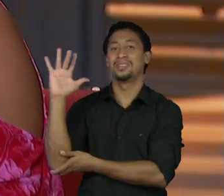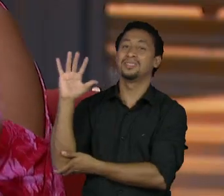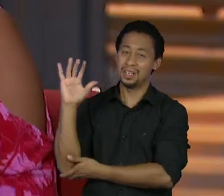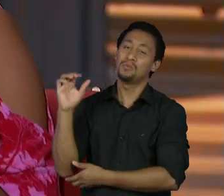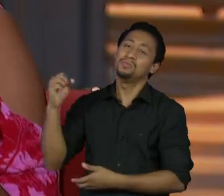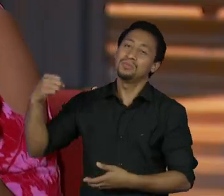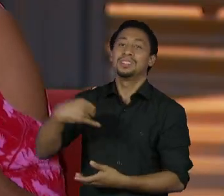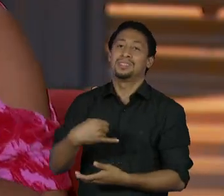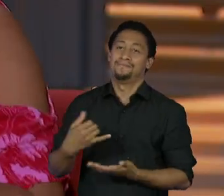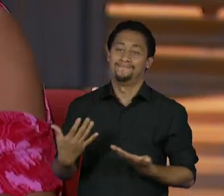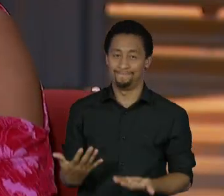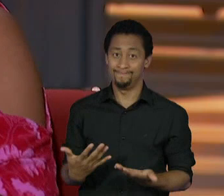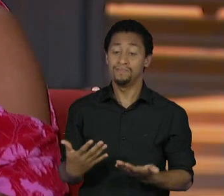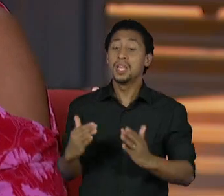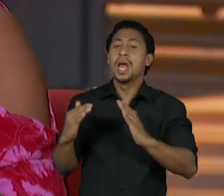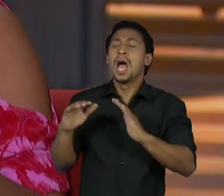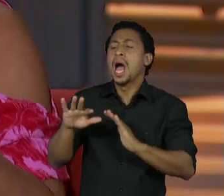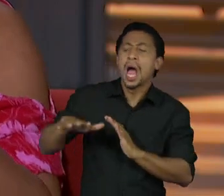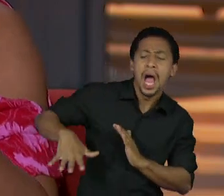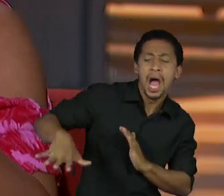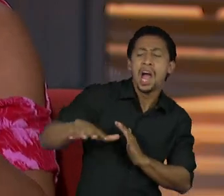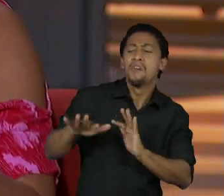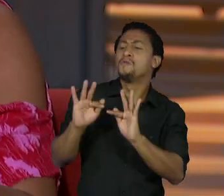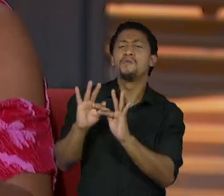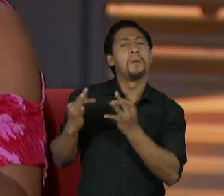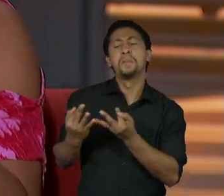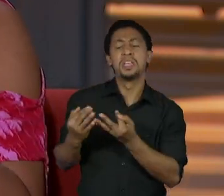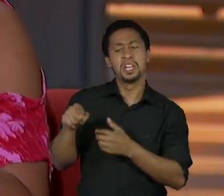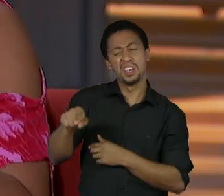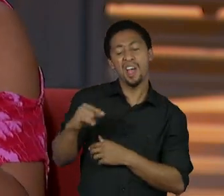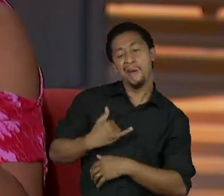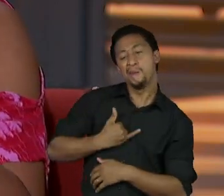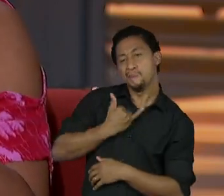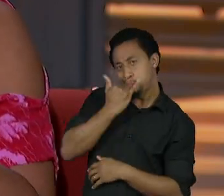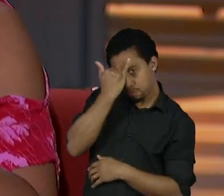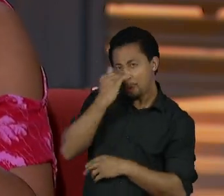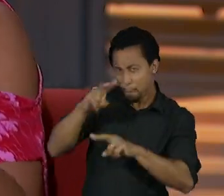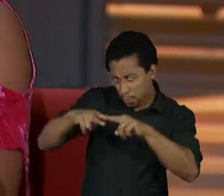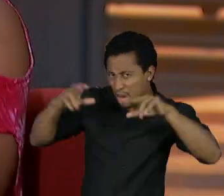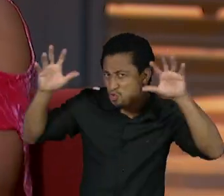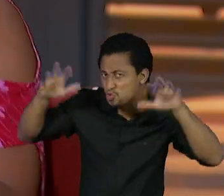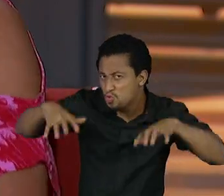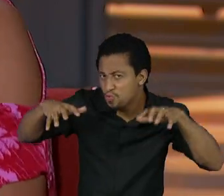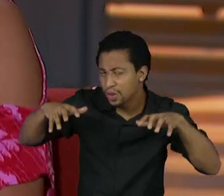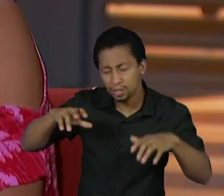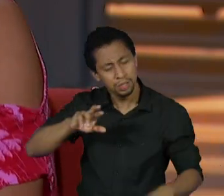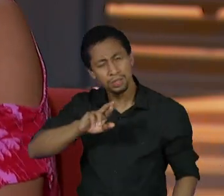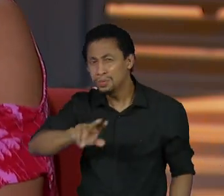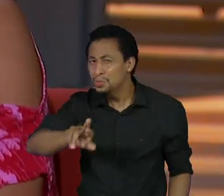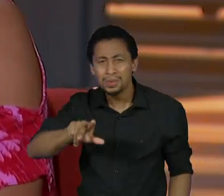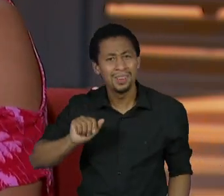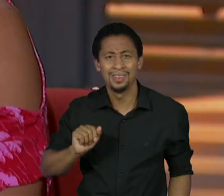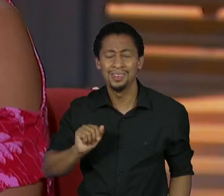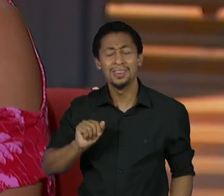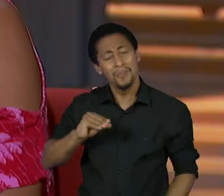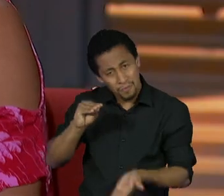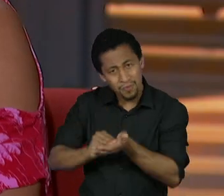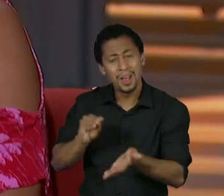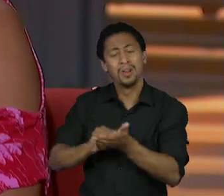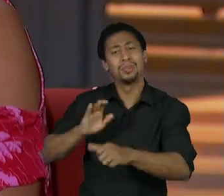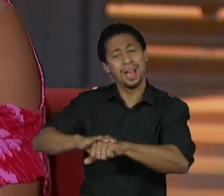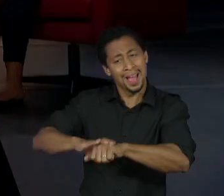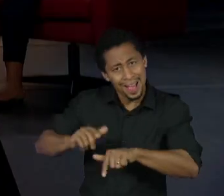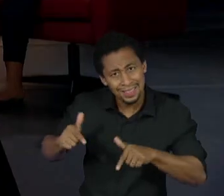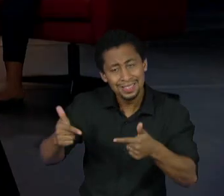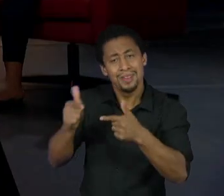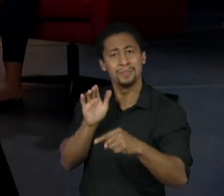da chuva. O problema não é a chuva, o problema é a situação de vulnerabilidade socioeconômica ao qual elas estão colocadas. Né?